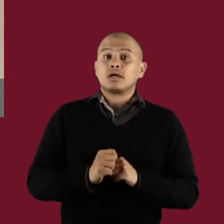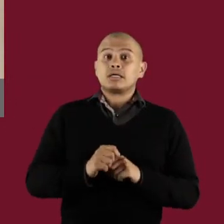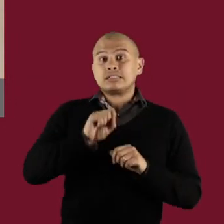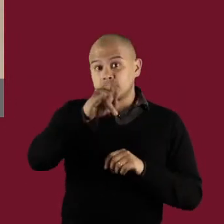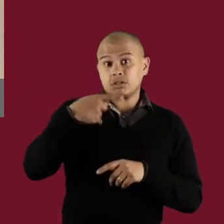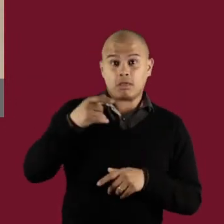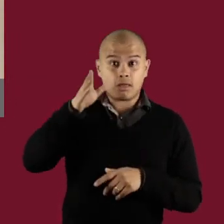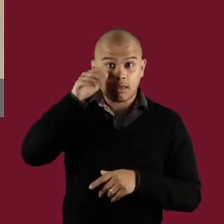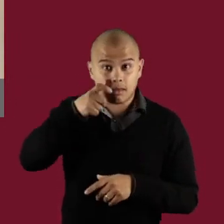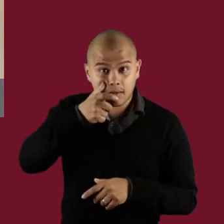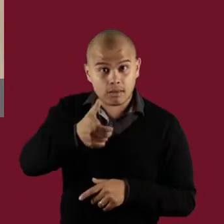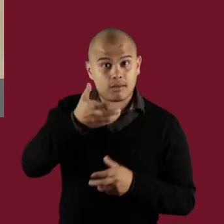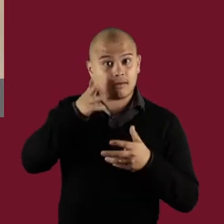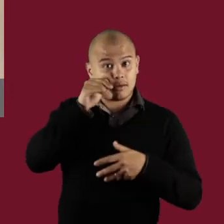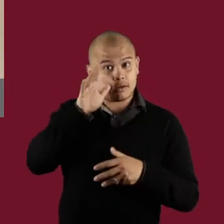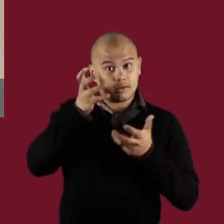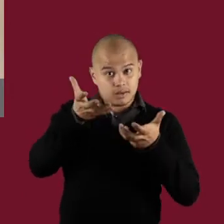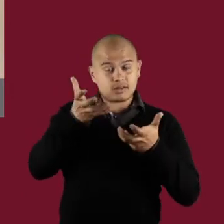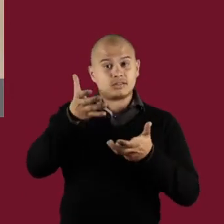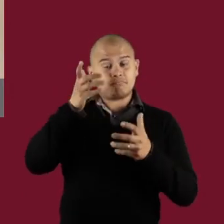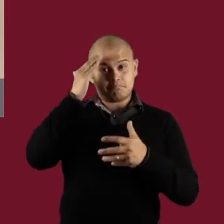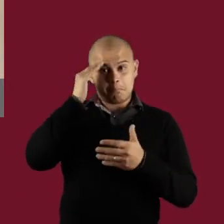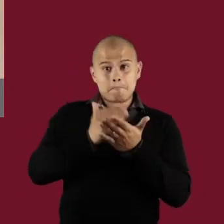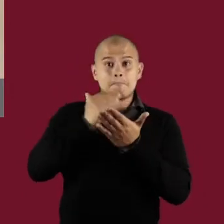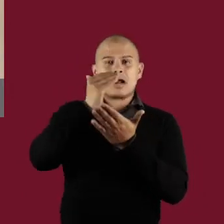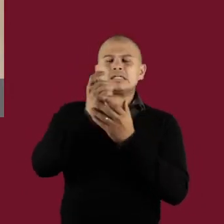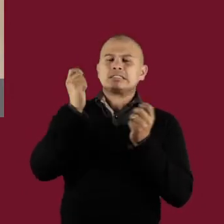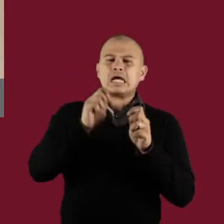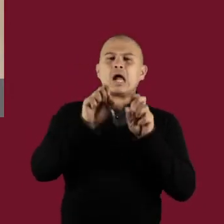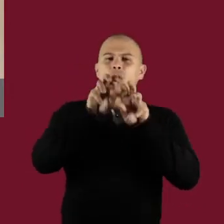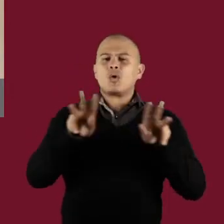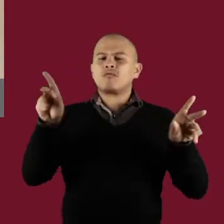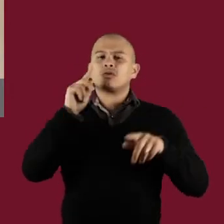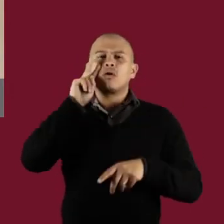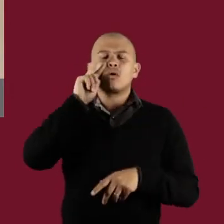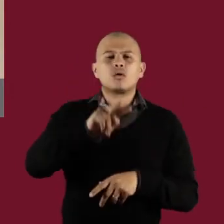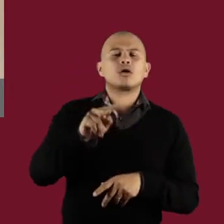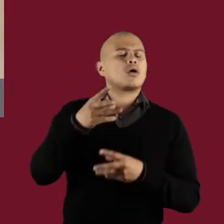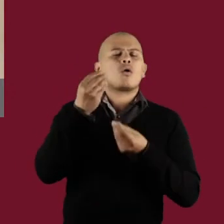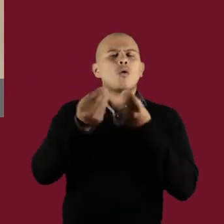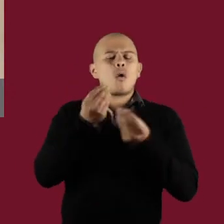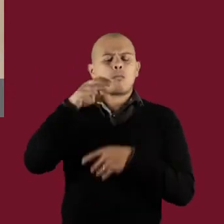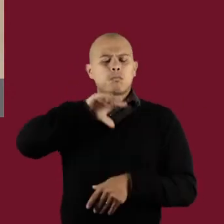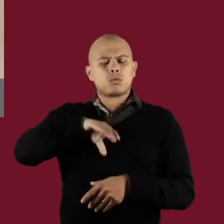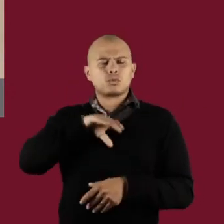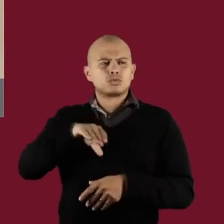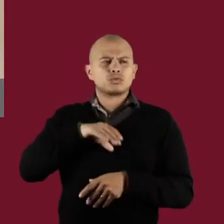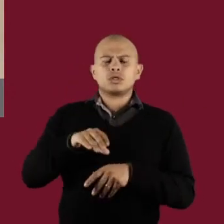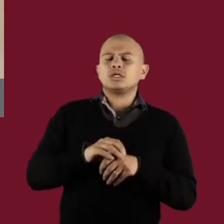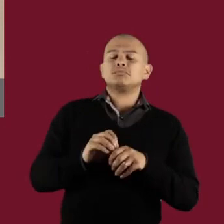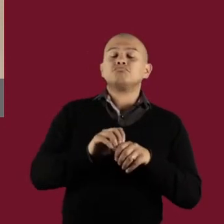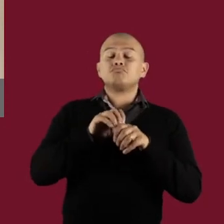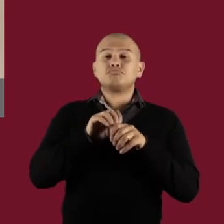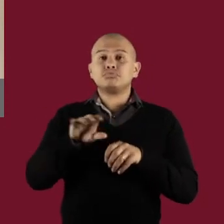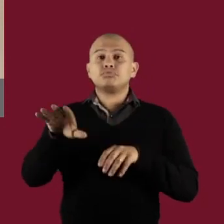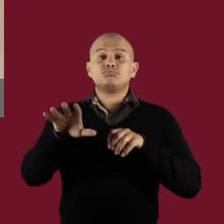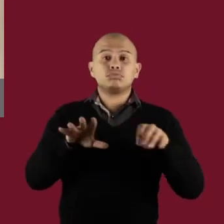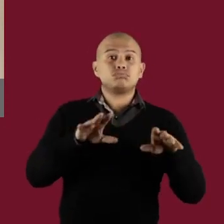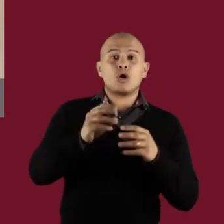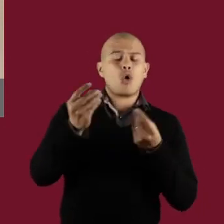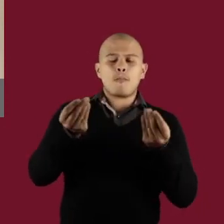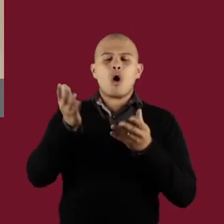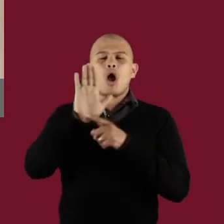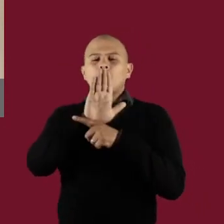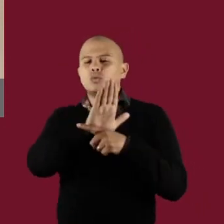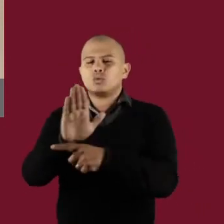né, a presença da língua portuguesa como esse elemento fundamental para a economia entre